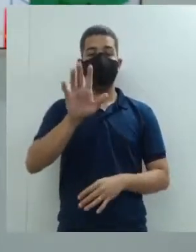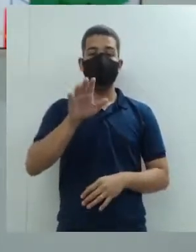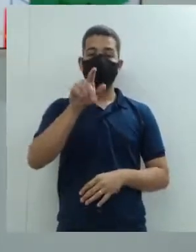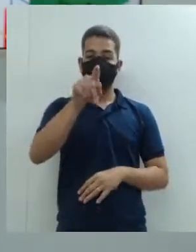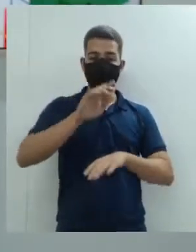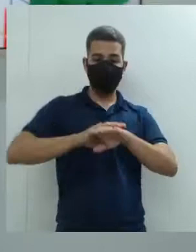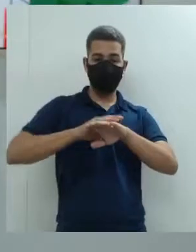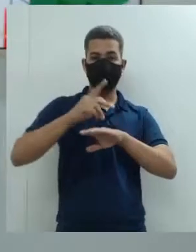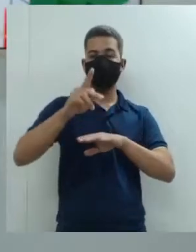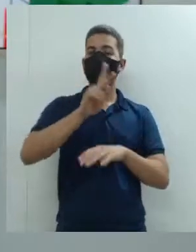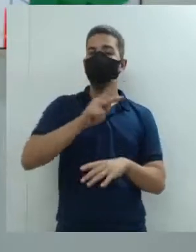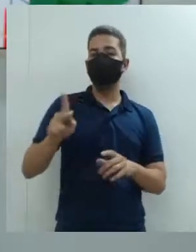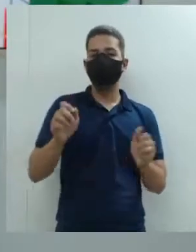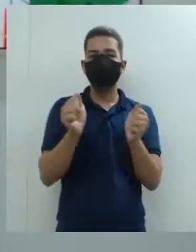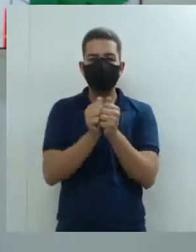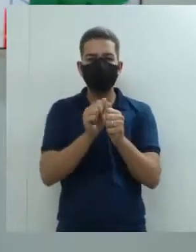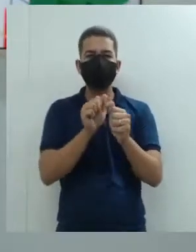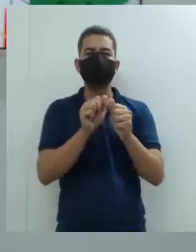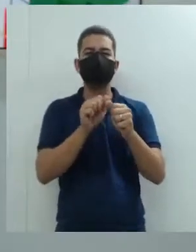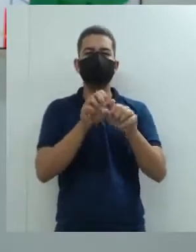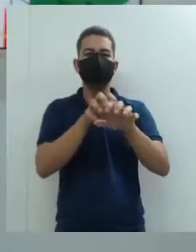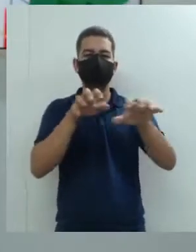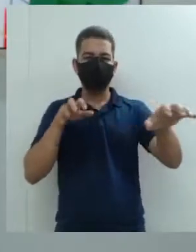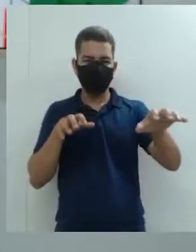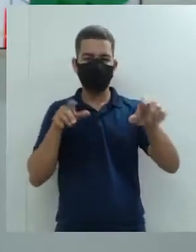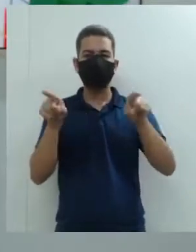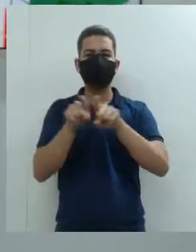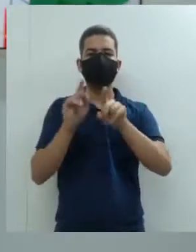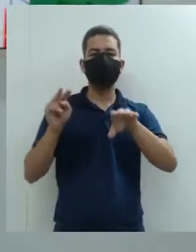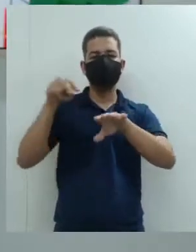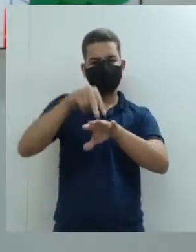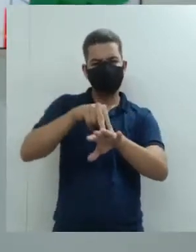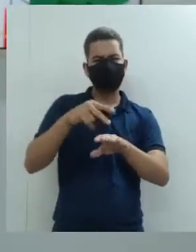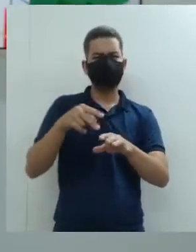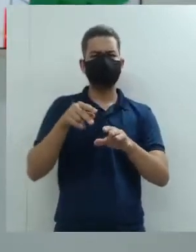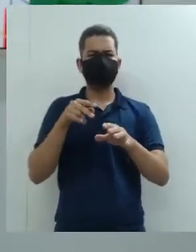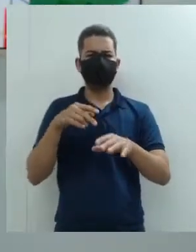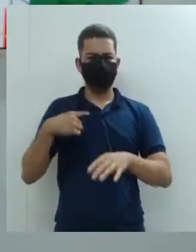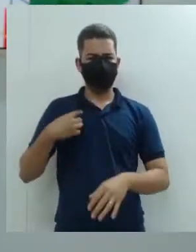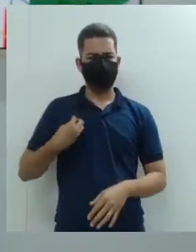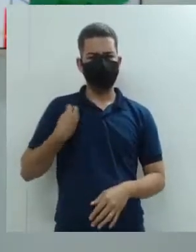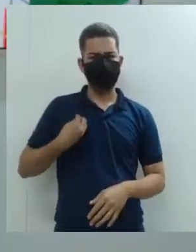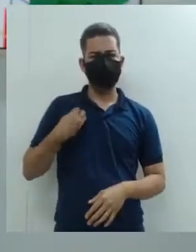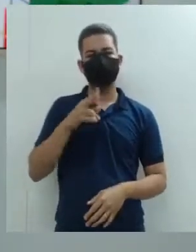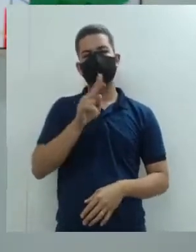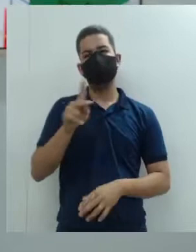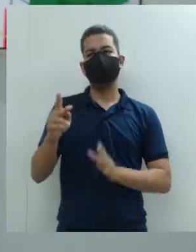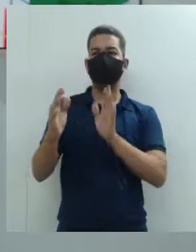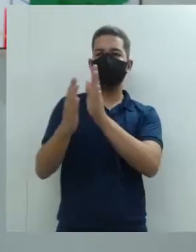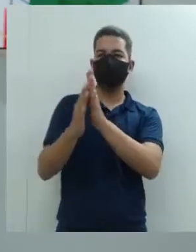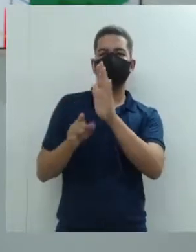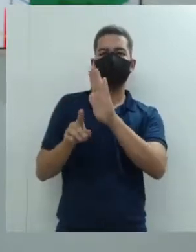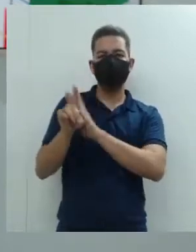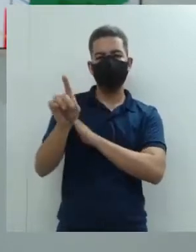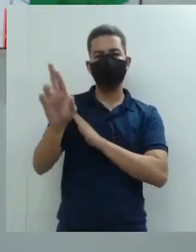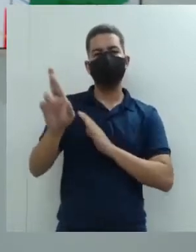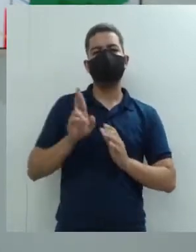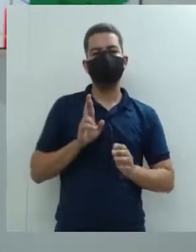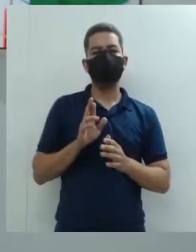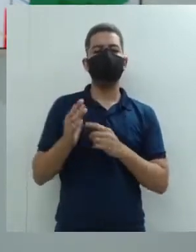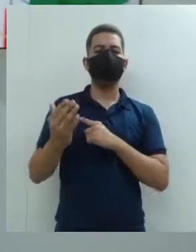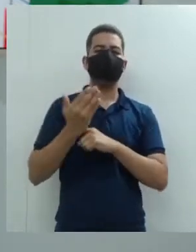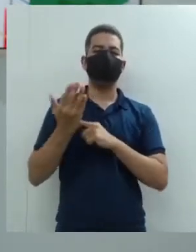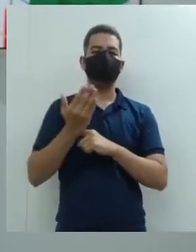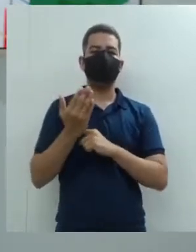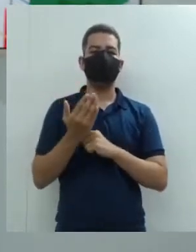tendo provavelmente as aulas online na sua escola e até presencialmente, se você estiver indo. Peça ajuda ao seu professor, tire todas as dúvidas,